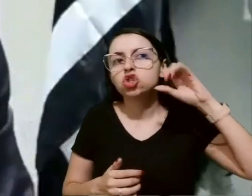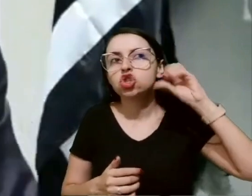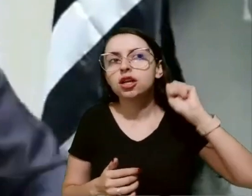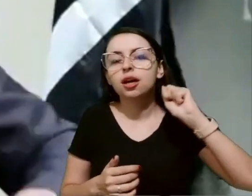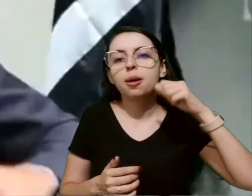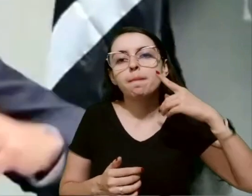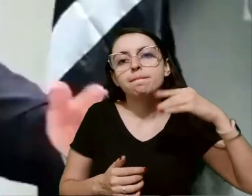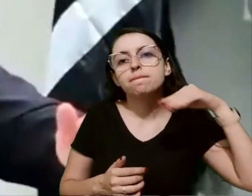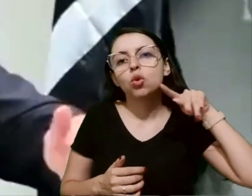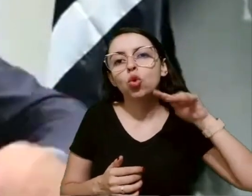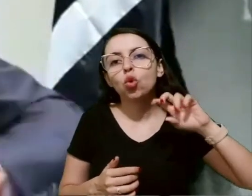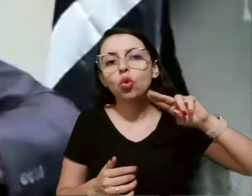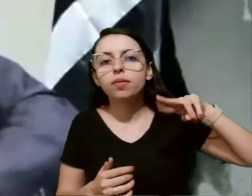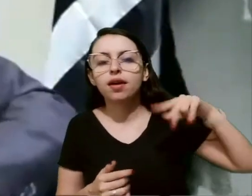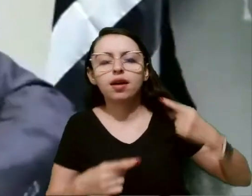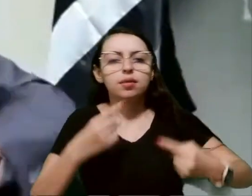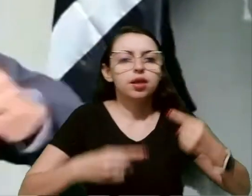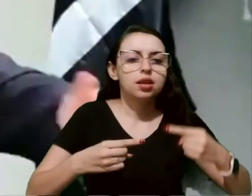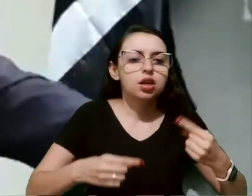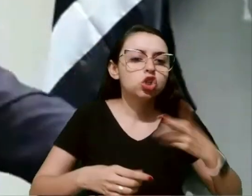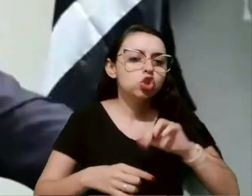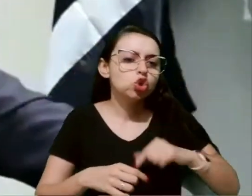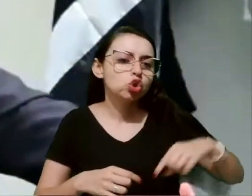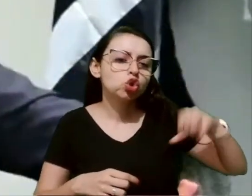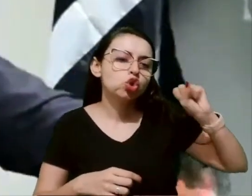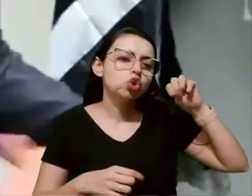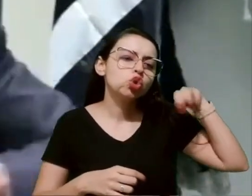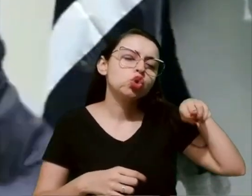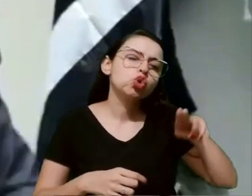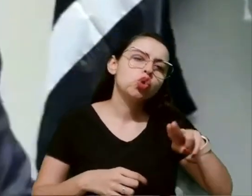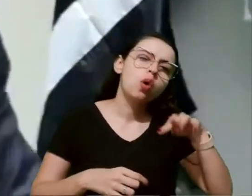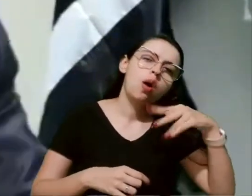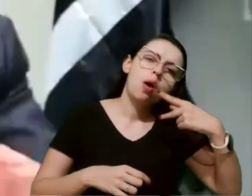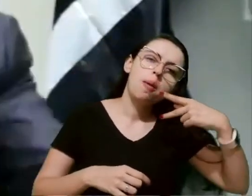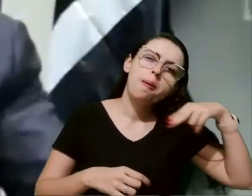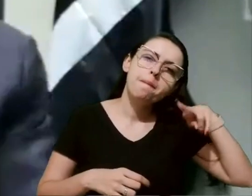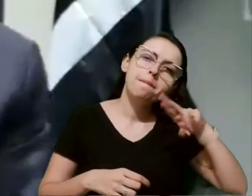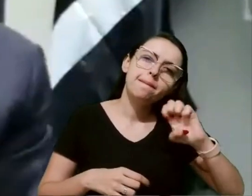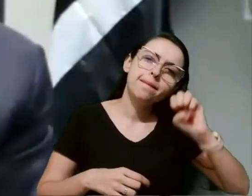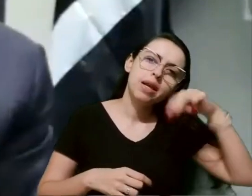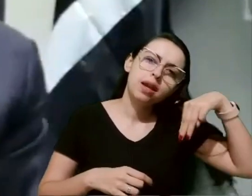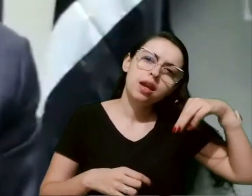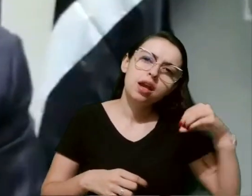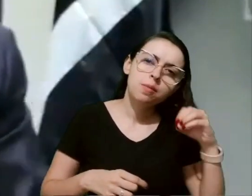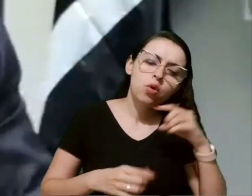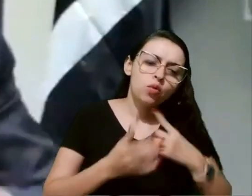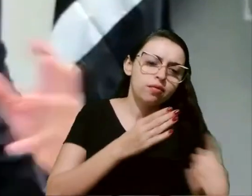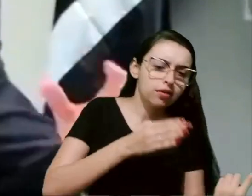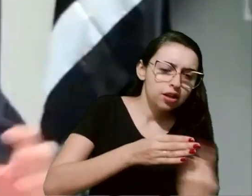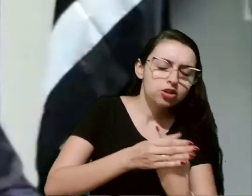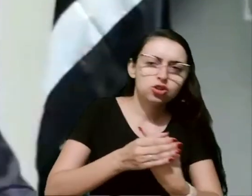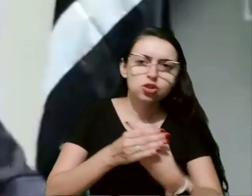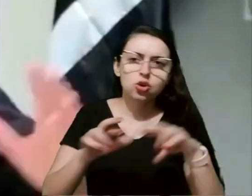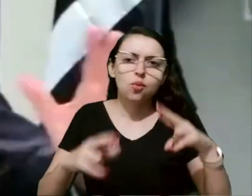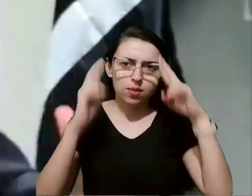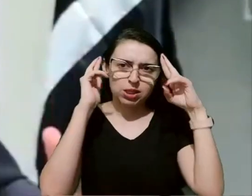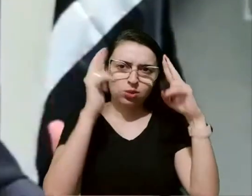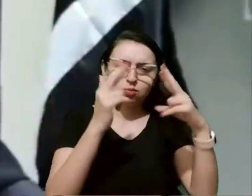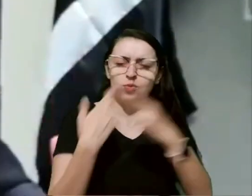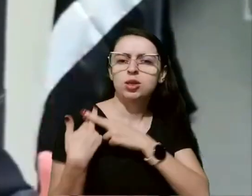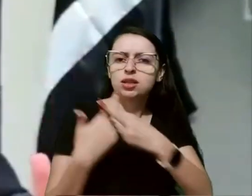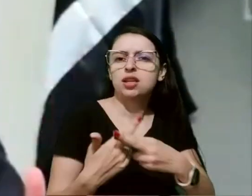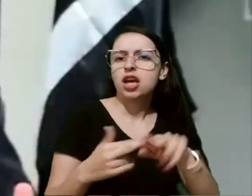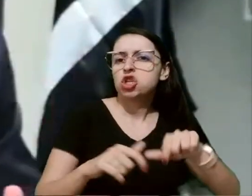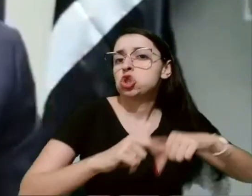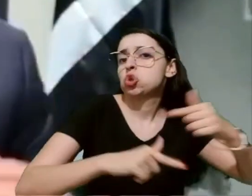muito: "Ah, o Supremo invade a competência de não sei quem, porque isso é uma matéria legislativa", o que você fala: "Pô", quando você olha, tem lá